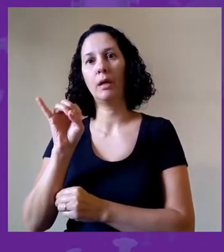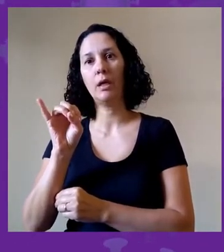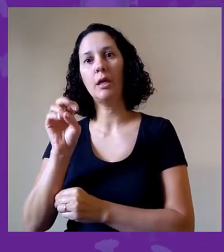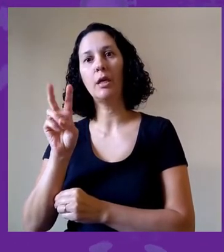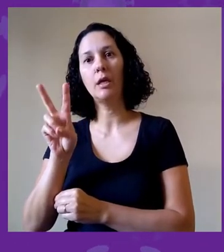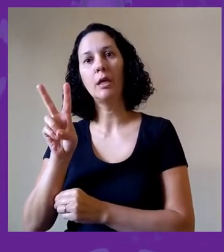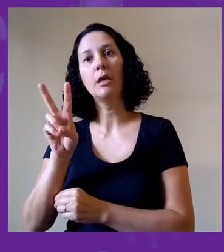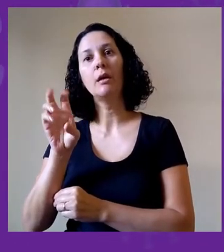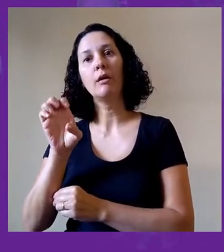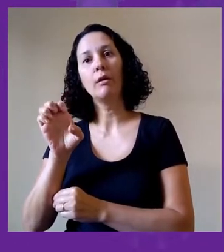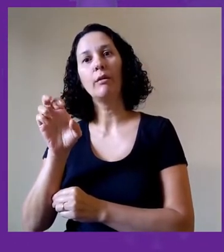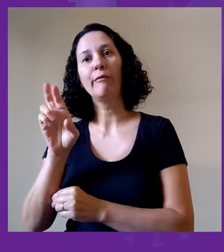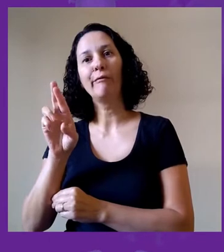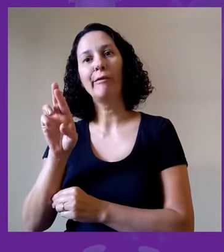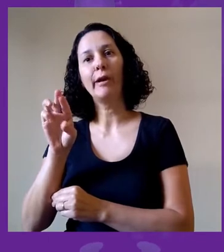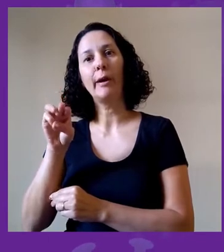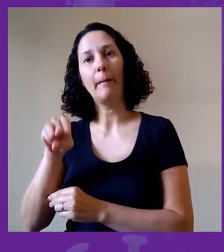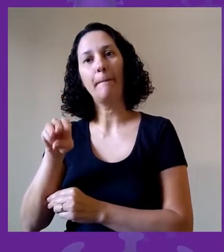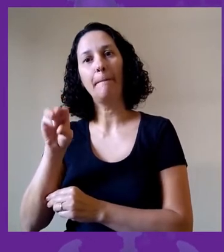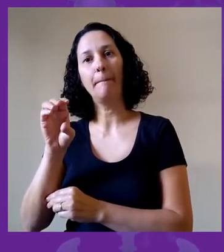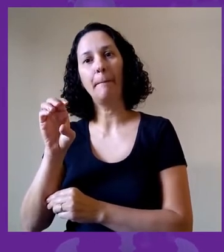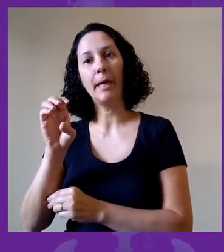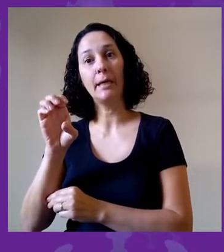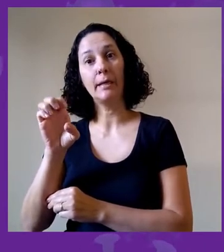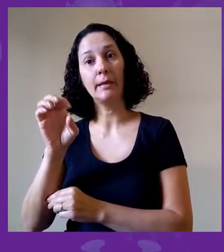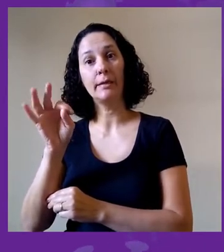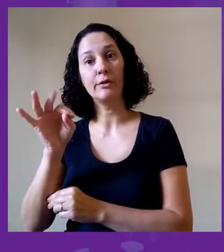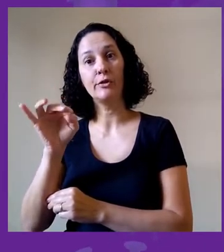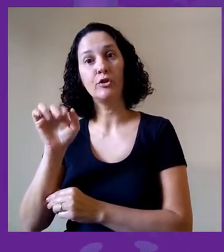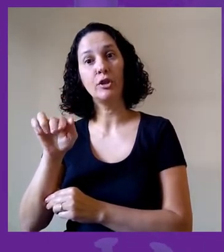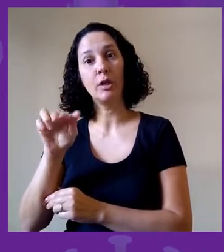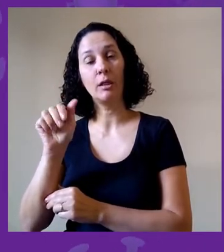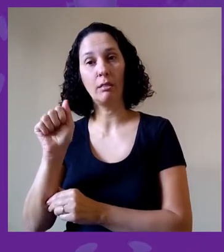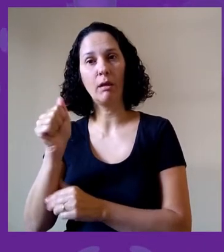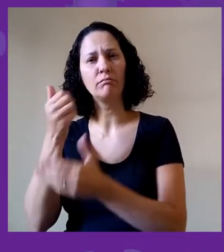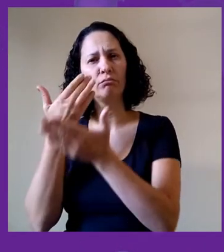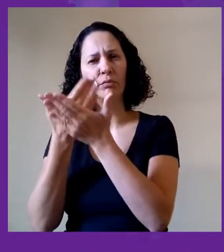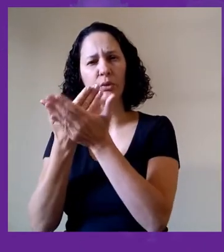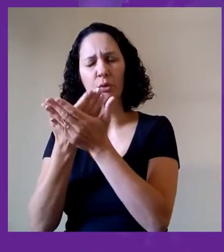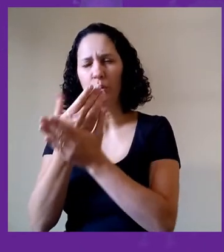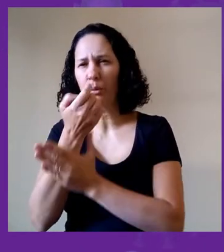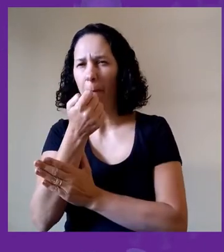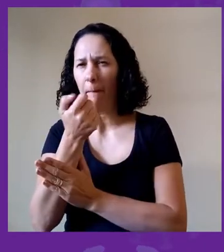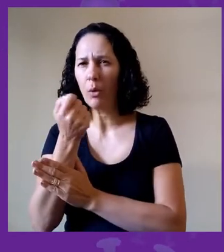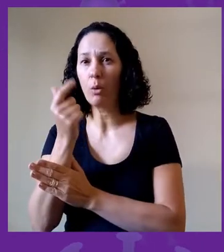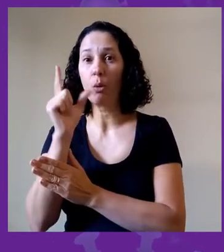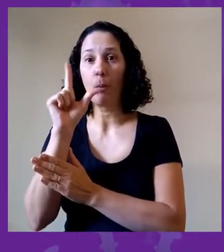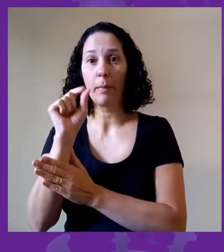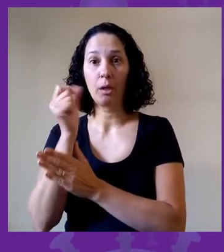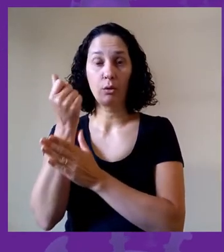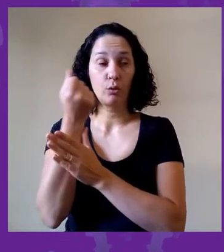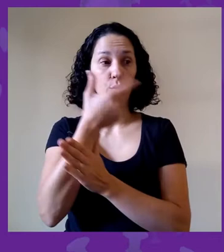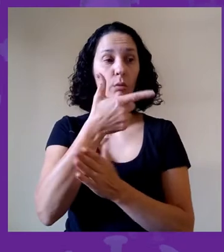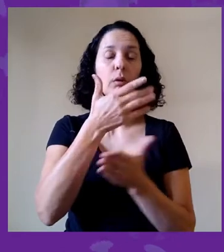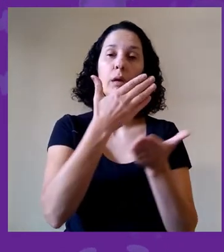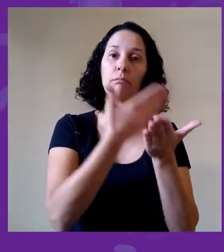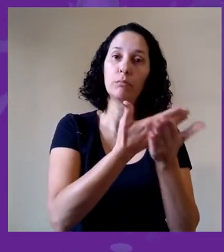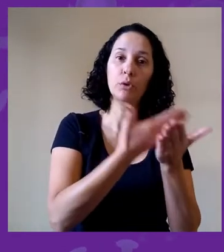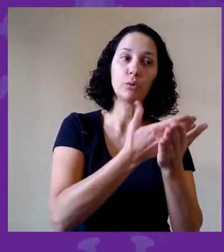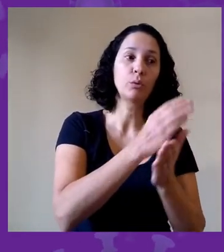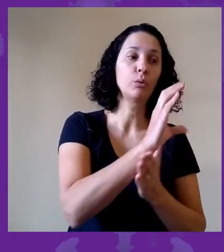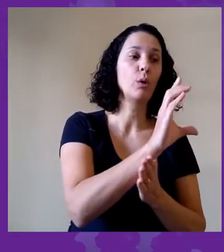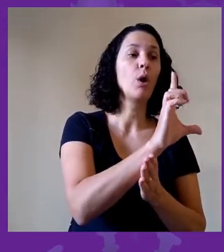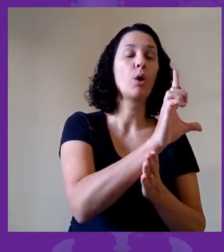Ivermectina até agora foi menos estudada do que a cloroquina em relação à Covid. Nós não temos ainda